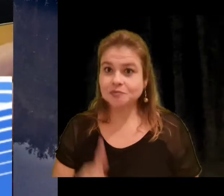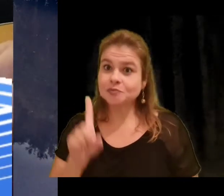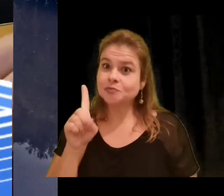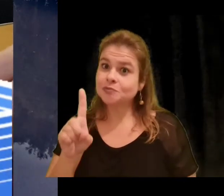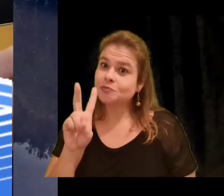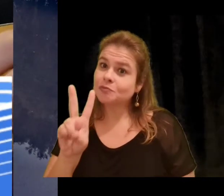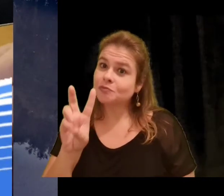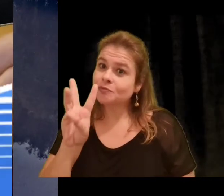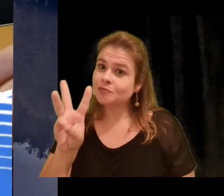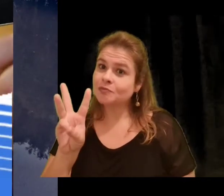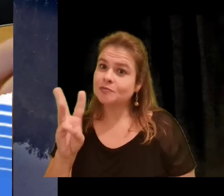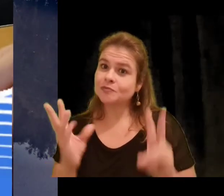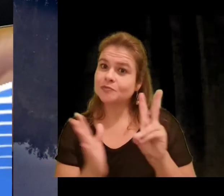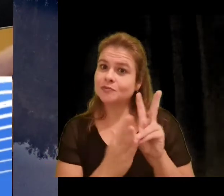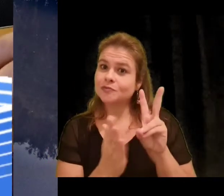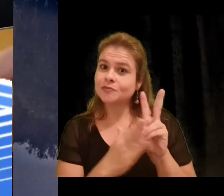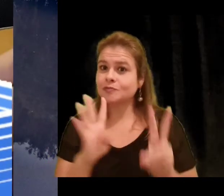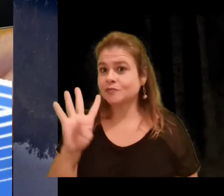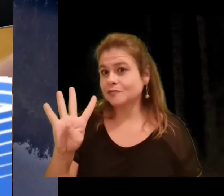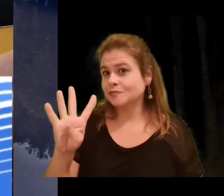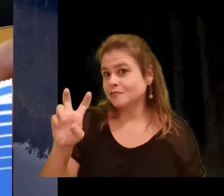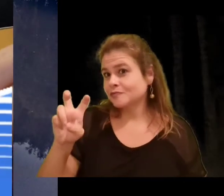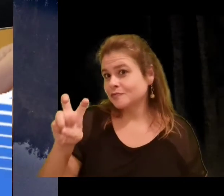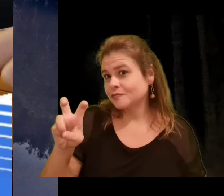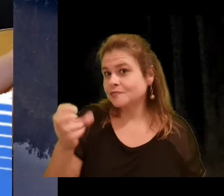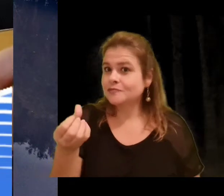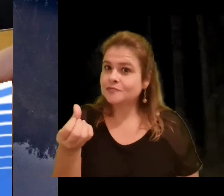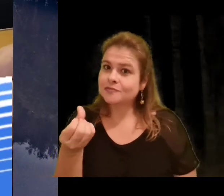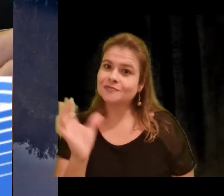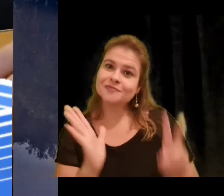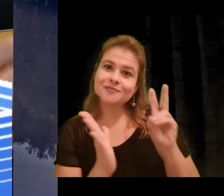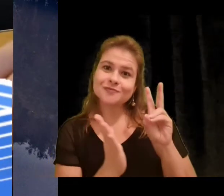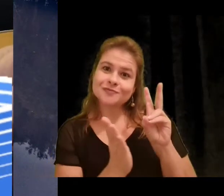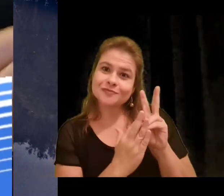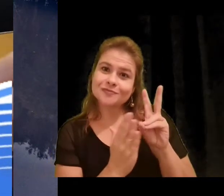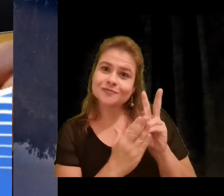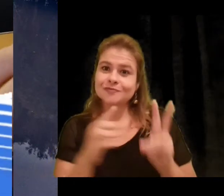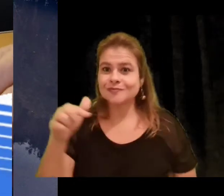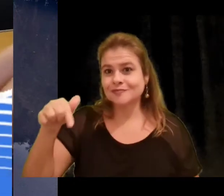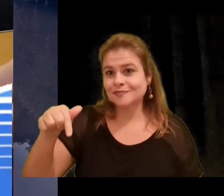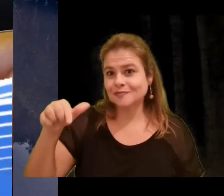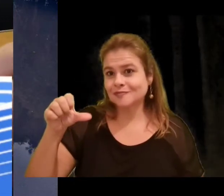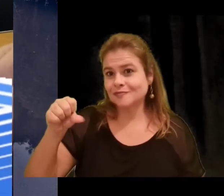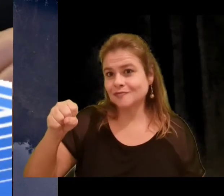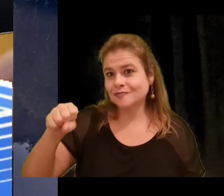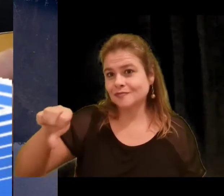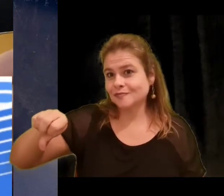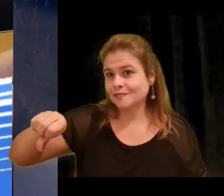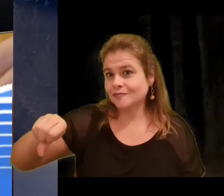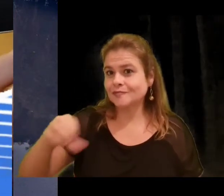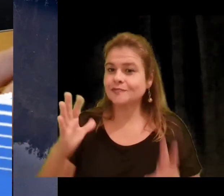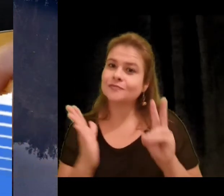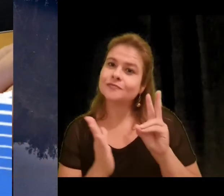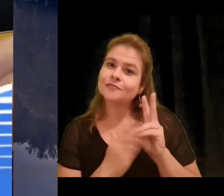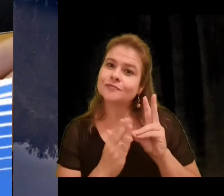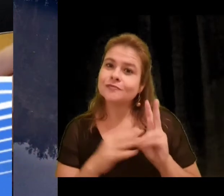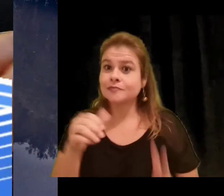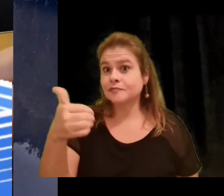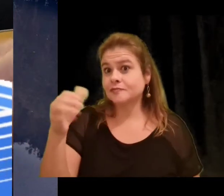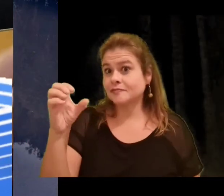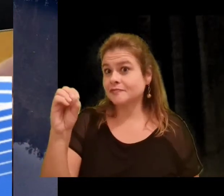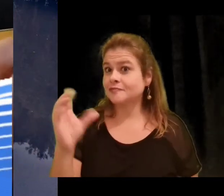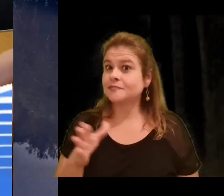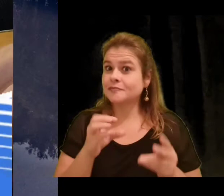Um, dois, três indiozinhos, quatro, cinco, seis indiozinhos Sete, oito, nove